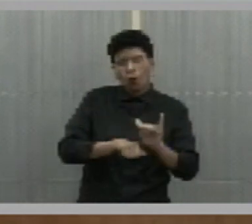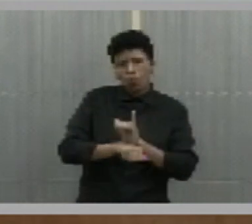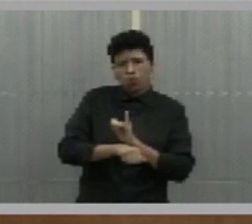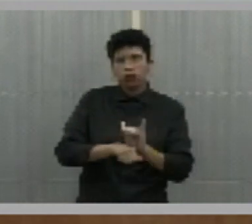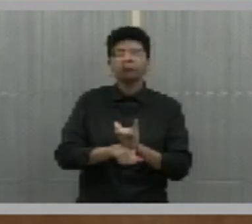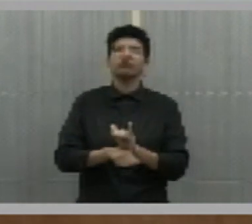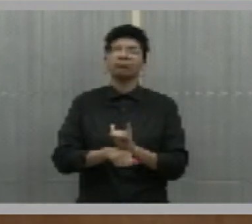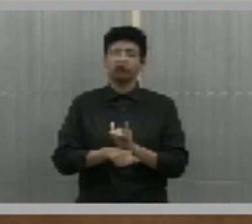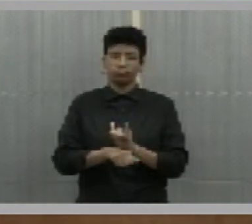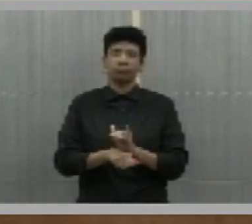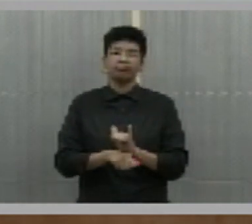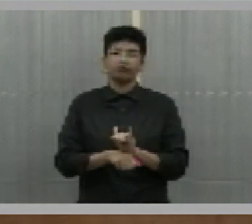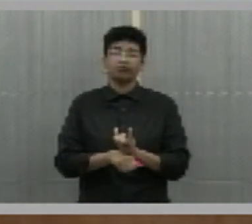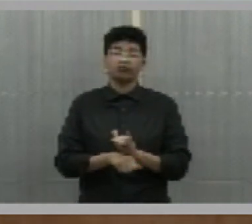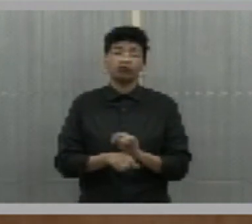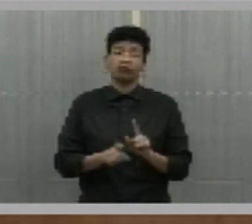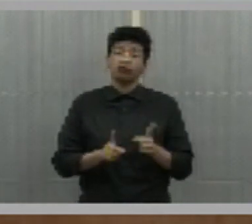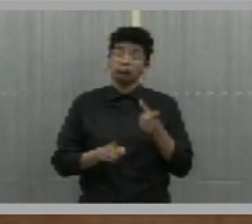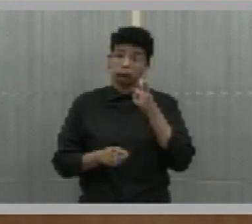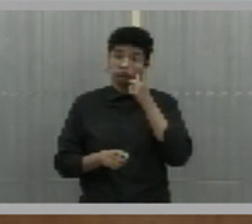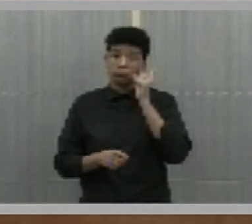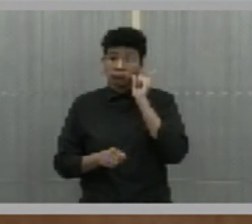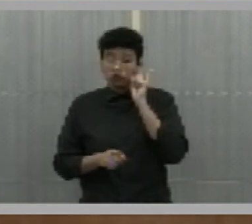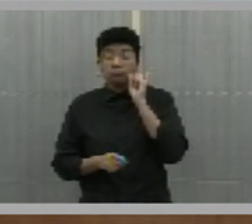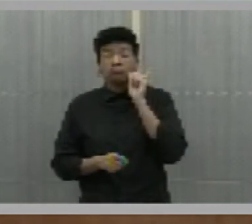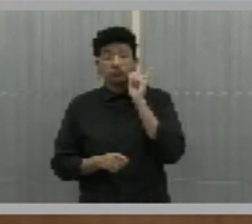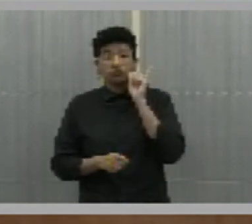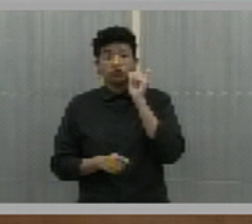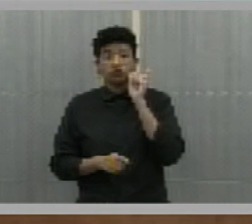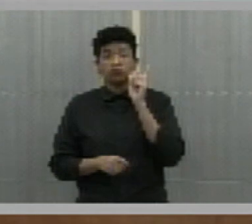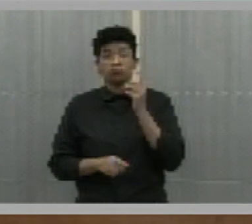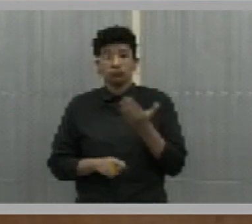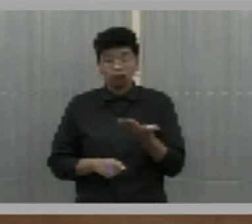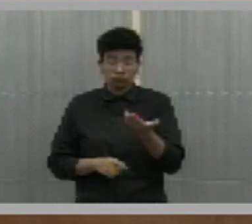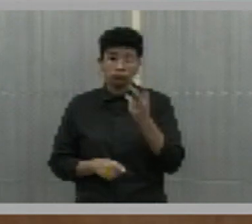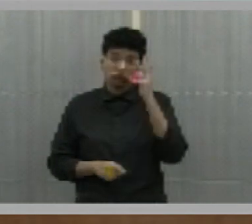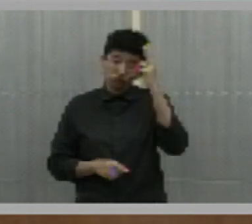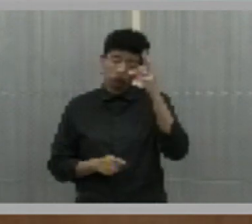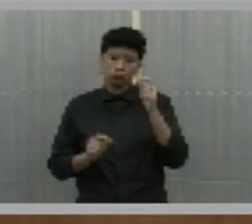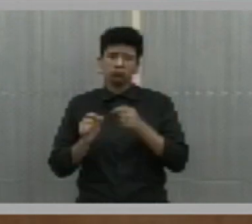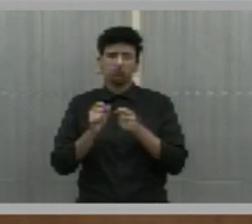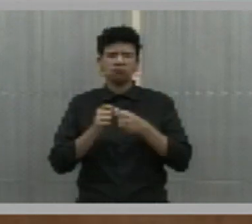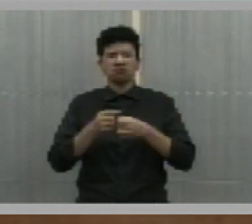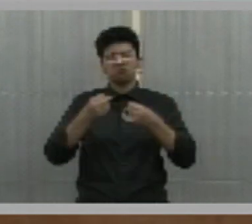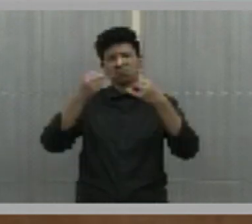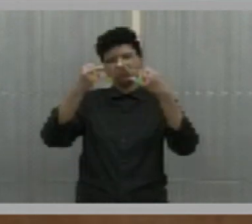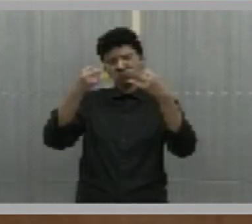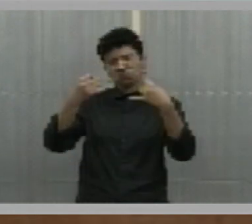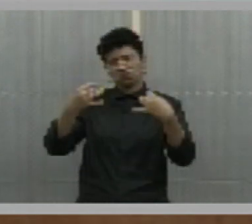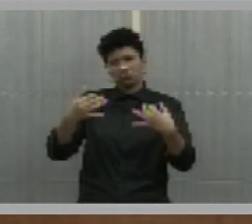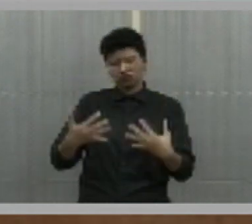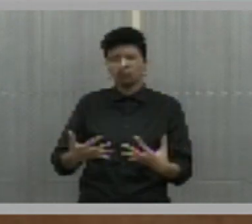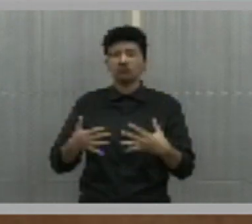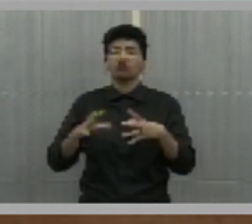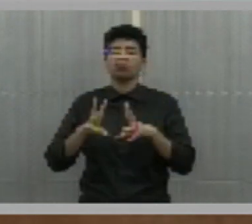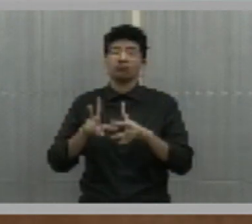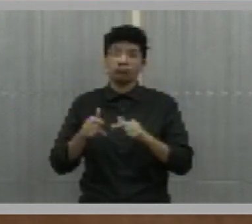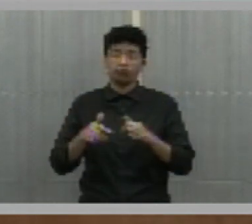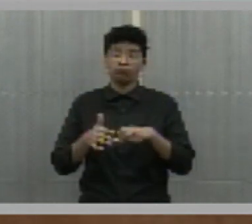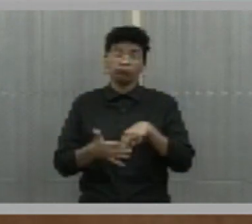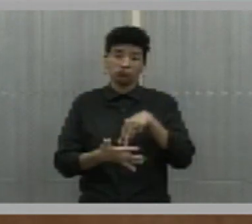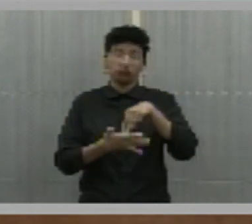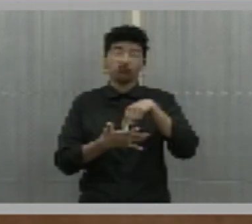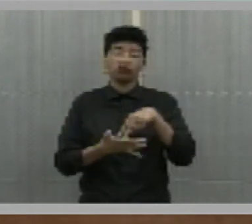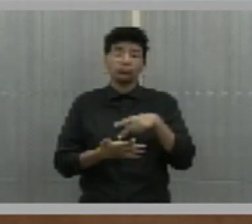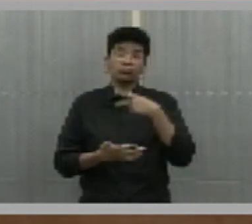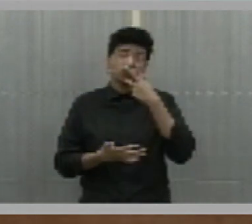Dr. Vinícius, já que ontem Vossa Excelência fez uma excelente explanação aqui durante seu pronunciamento,